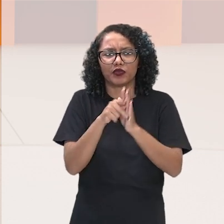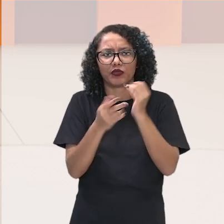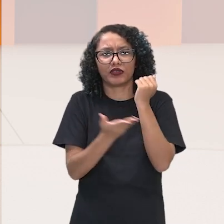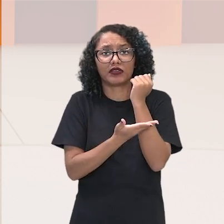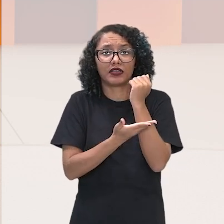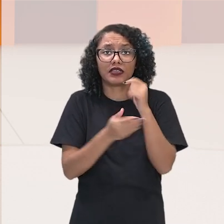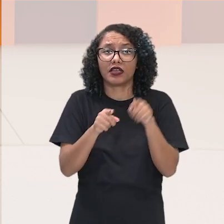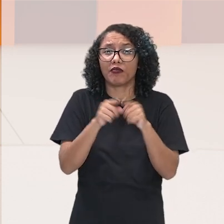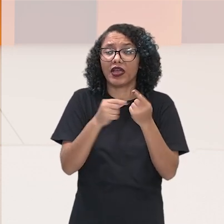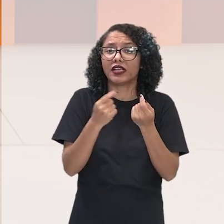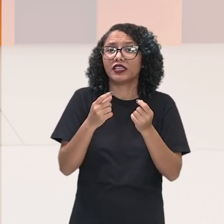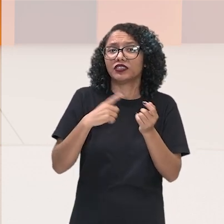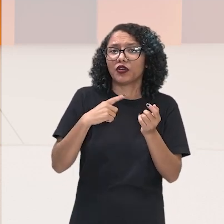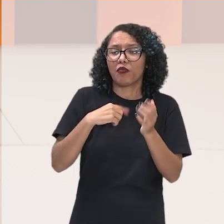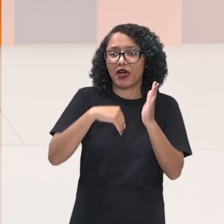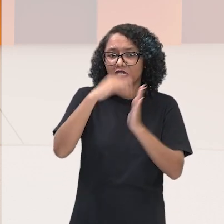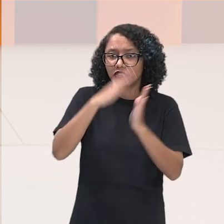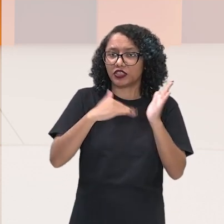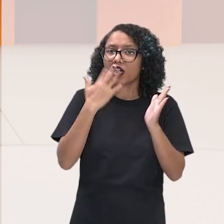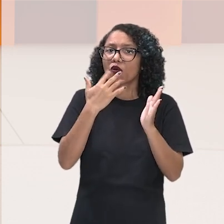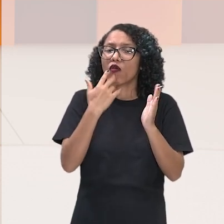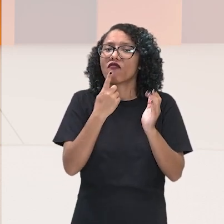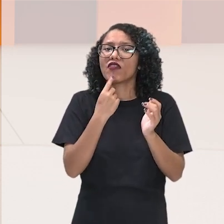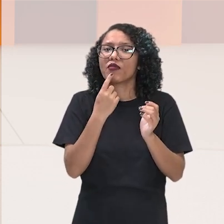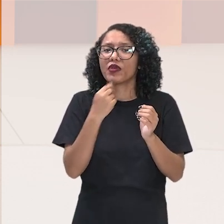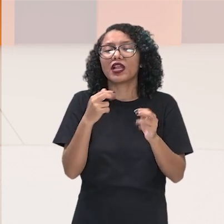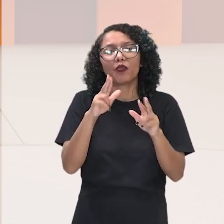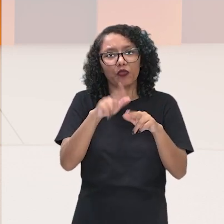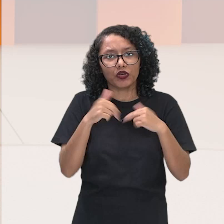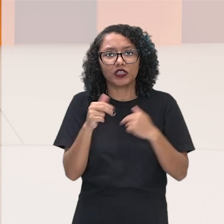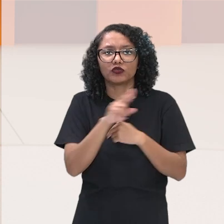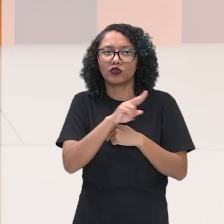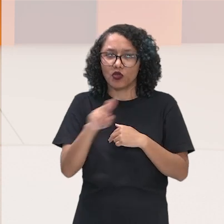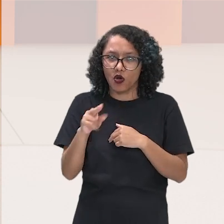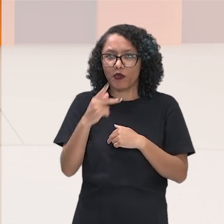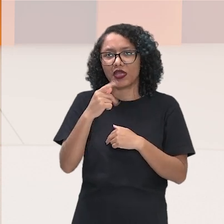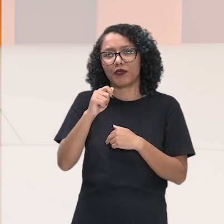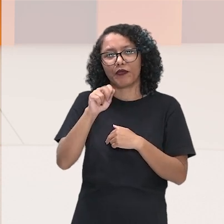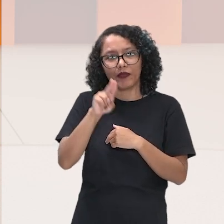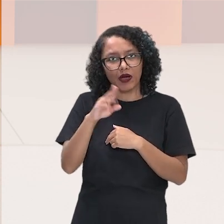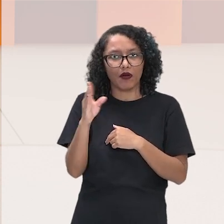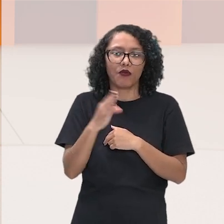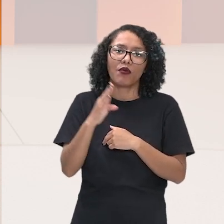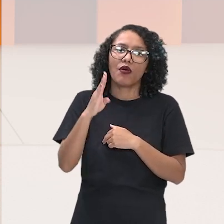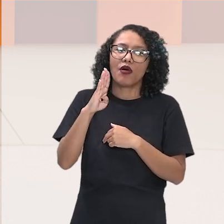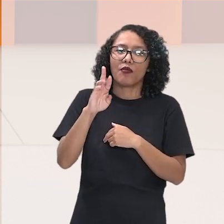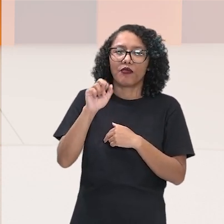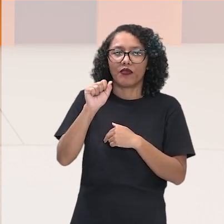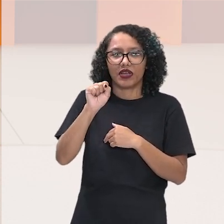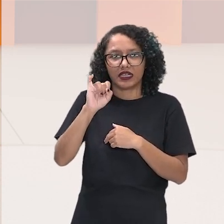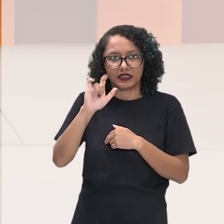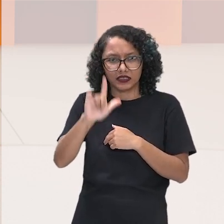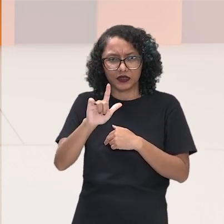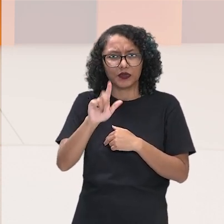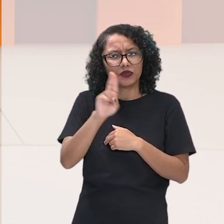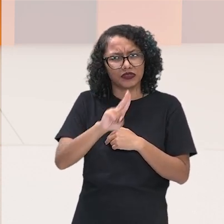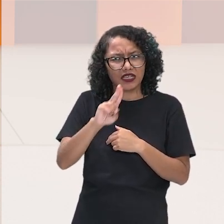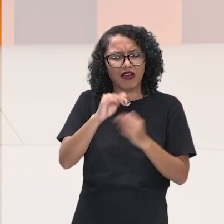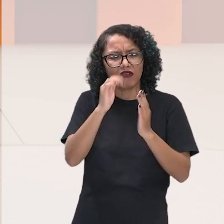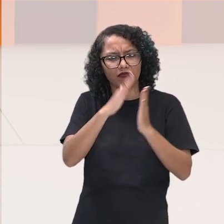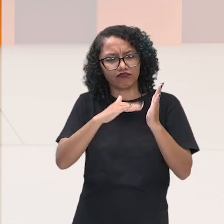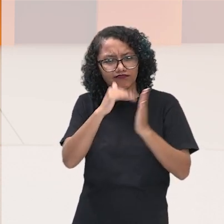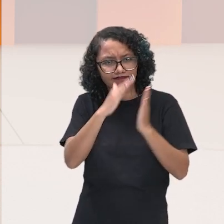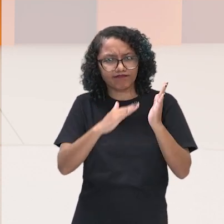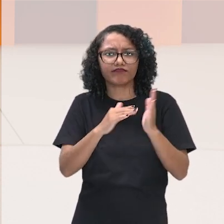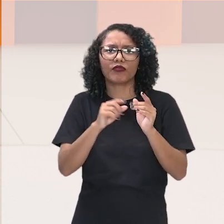o nome da madeira ser chamada aí de pau-brasil. E essa tinta era utilizada para tingir tecidos. Então,